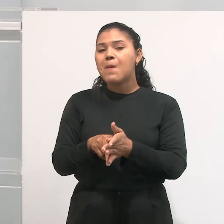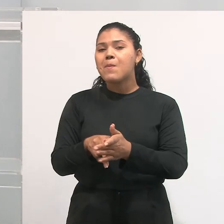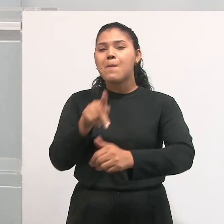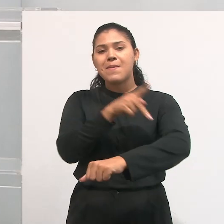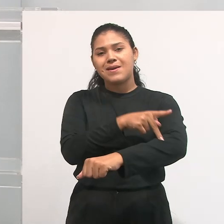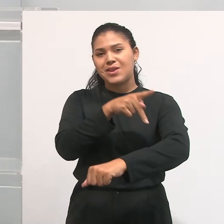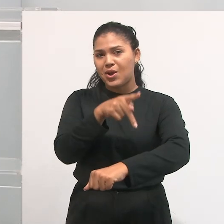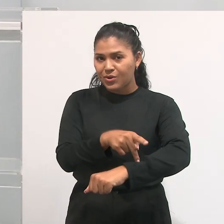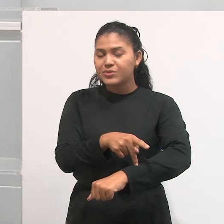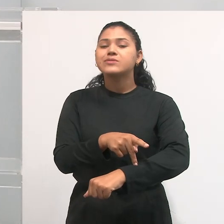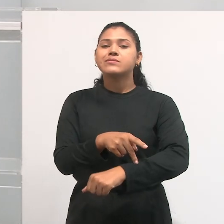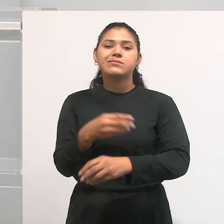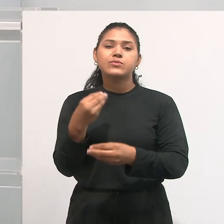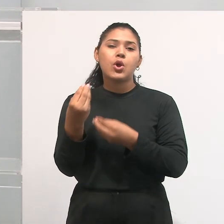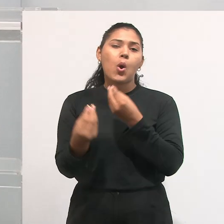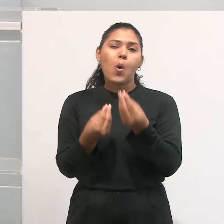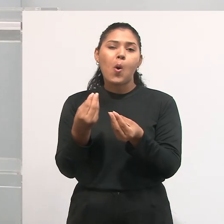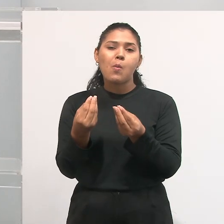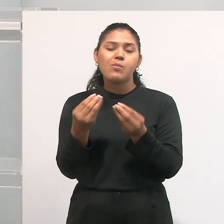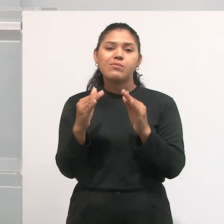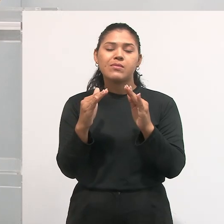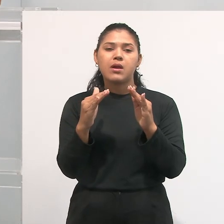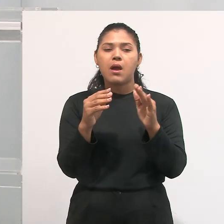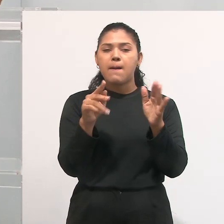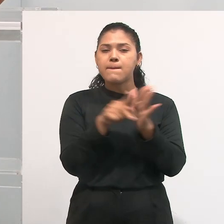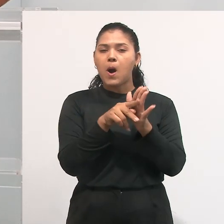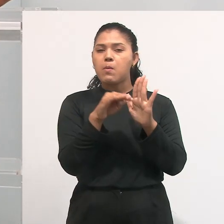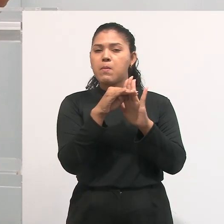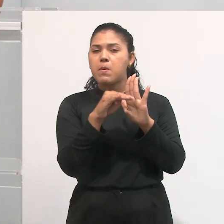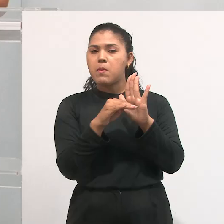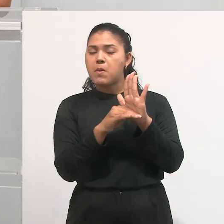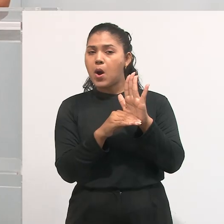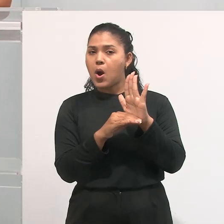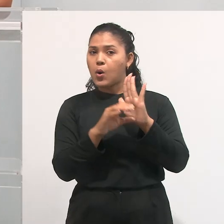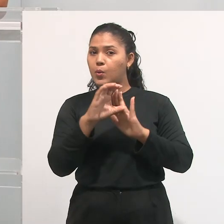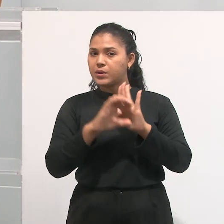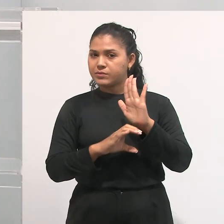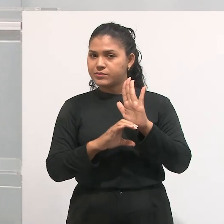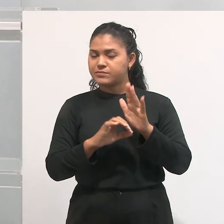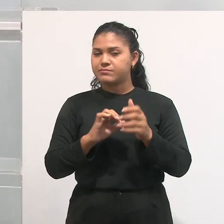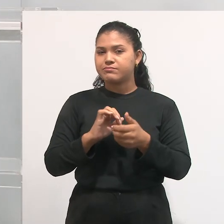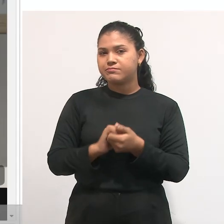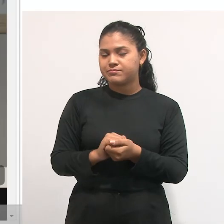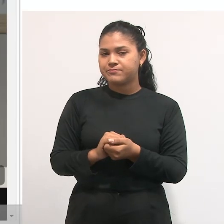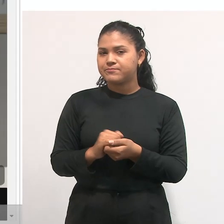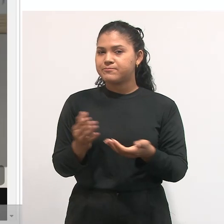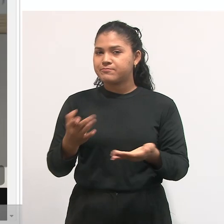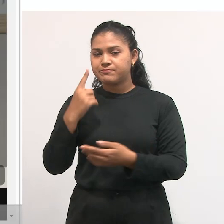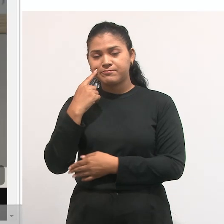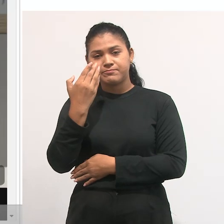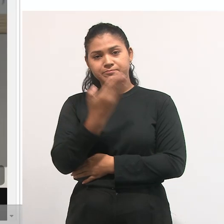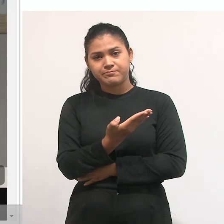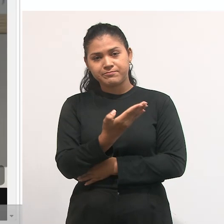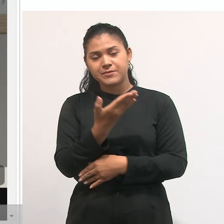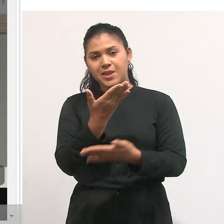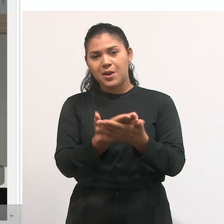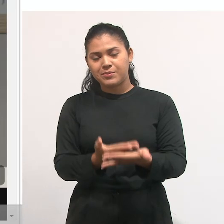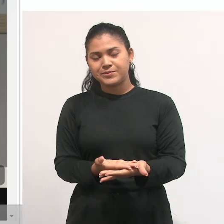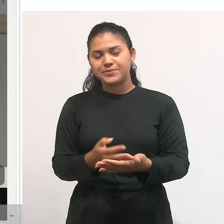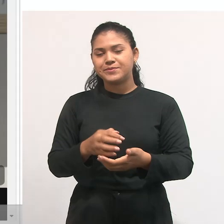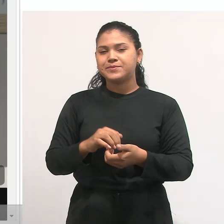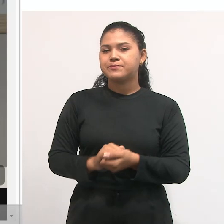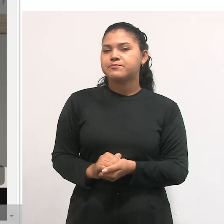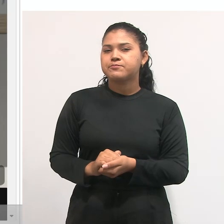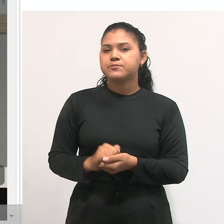como esse currículo estará organizado. Vamos acompanhar as intenções da nossa web aula. Bom, identificar